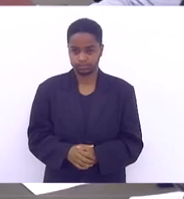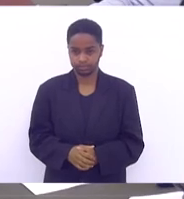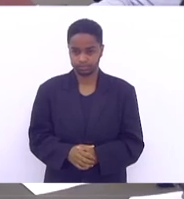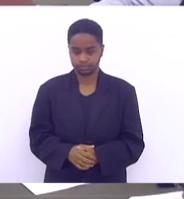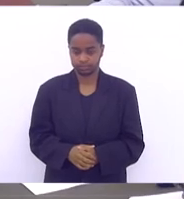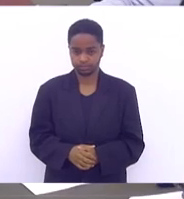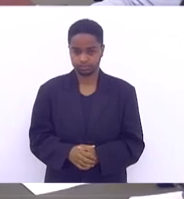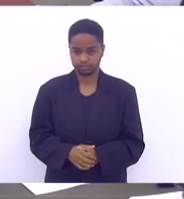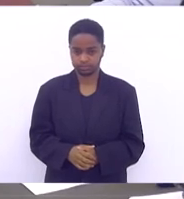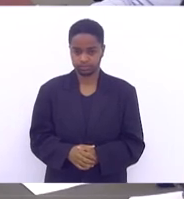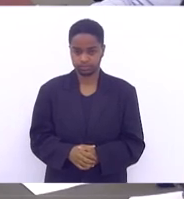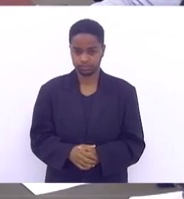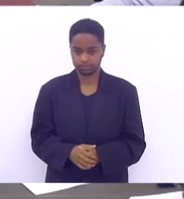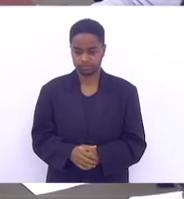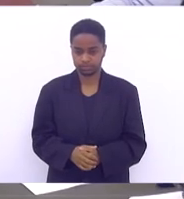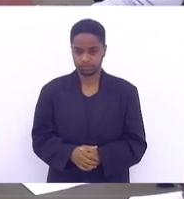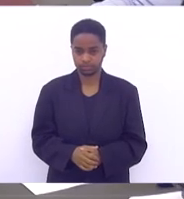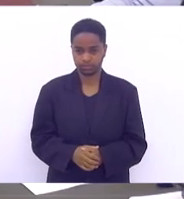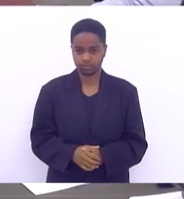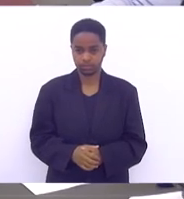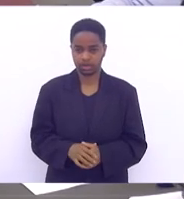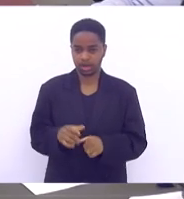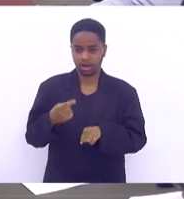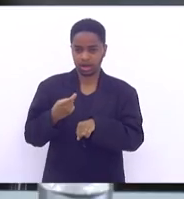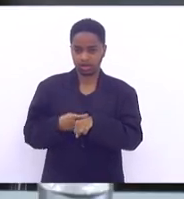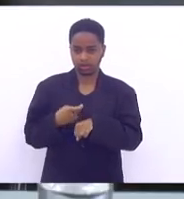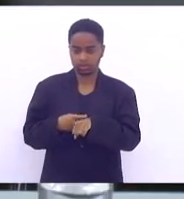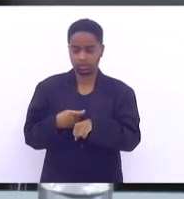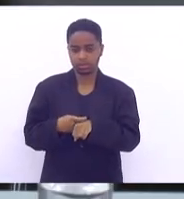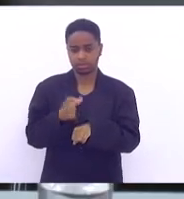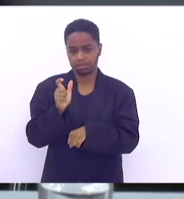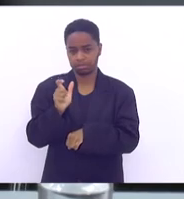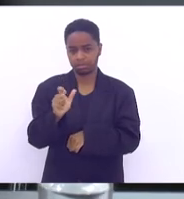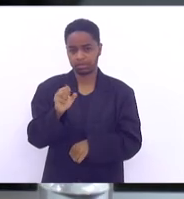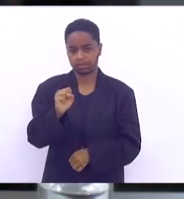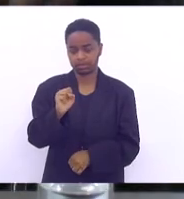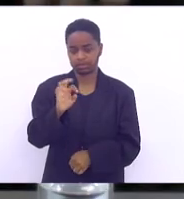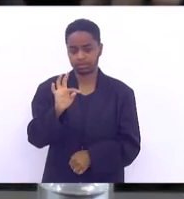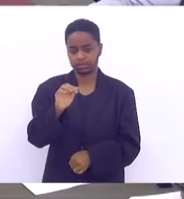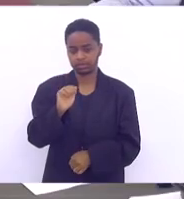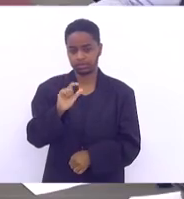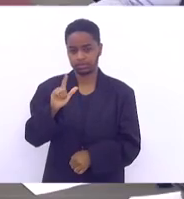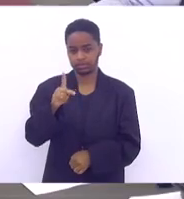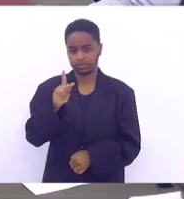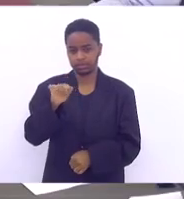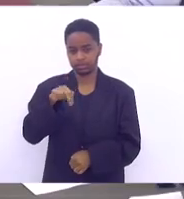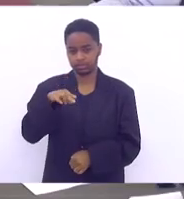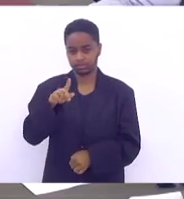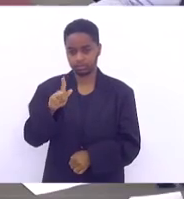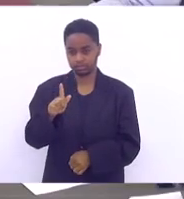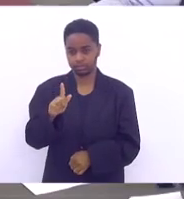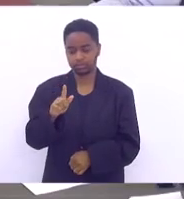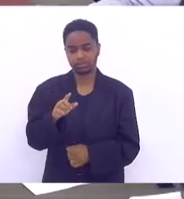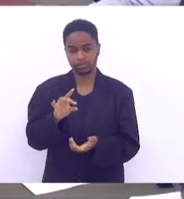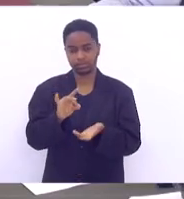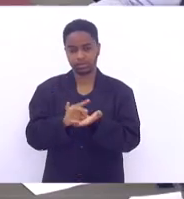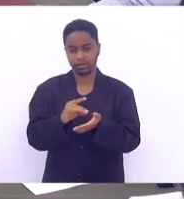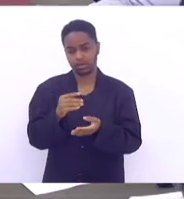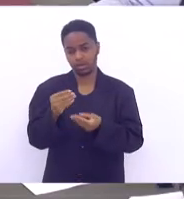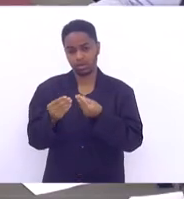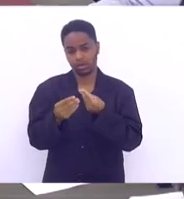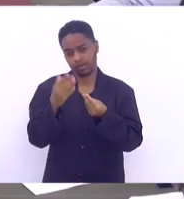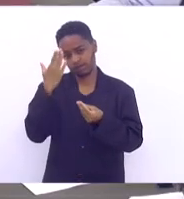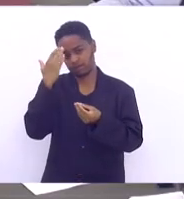E fazer referência à dureza. Ao a dureza texto é ser lei. Stalking, né? É. Mas é de fato como é conhecida a prática, é, né? É